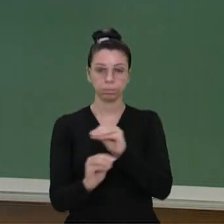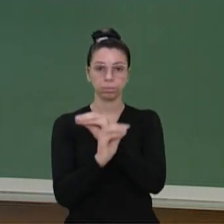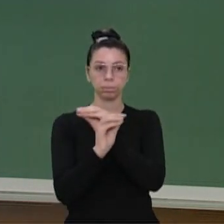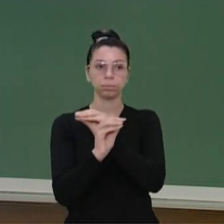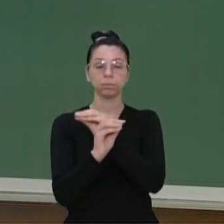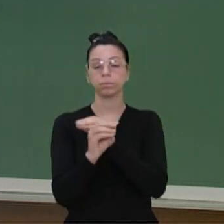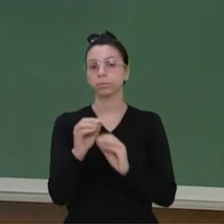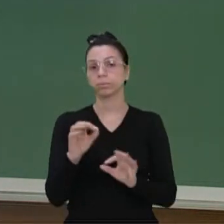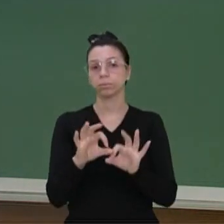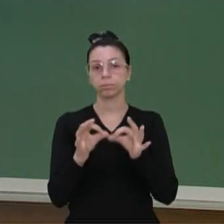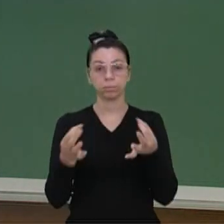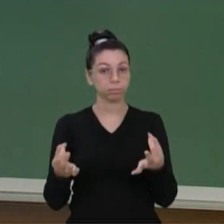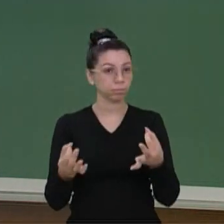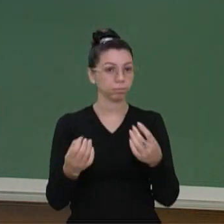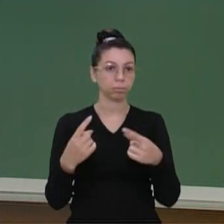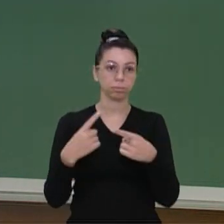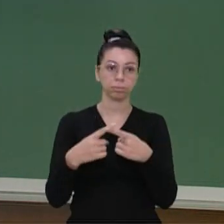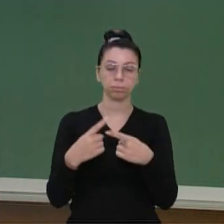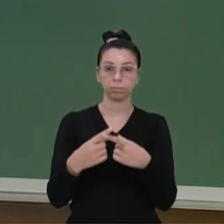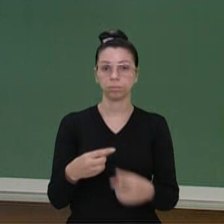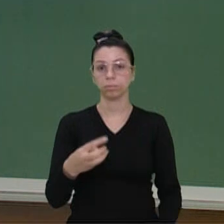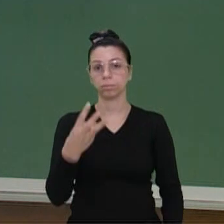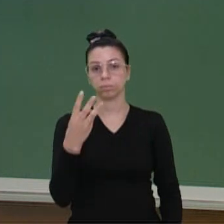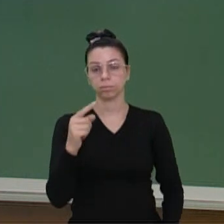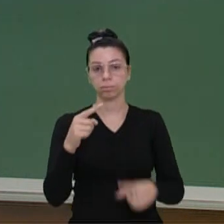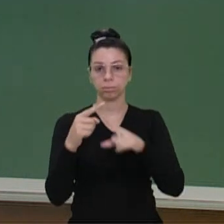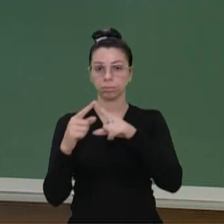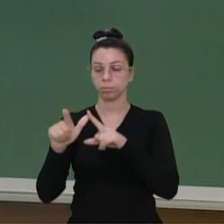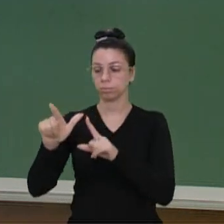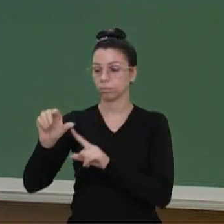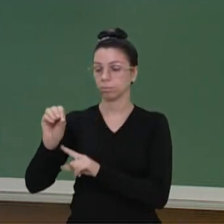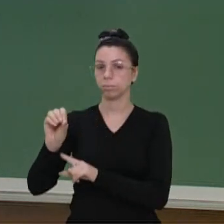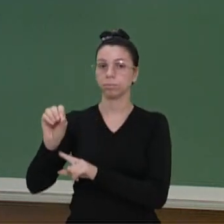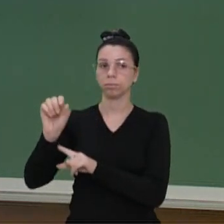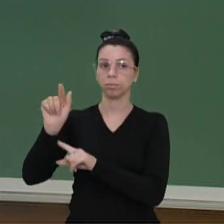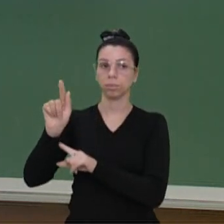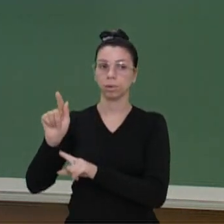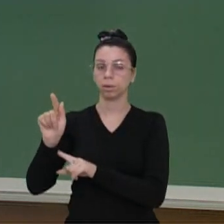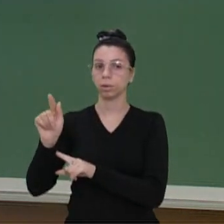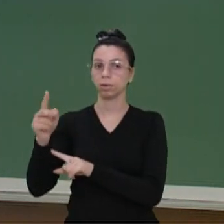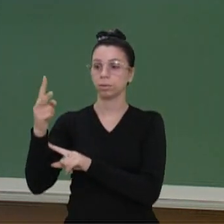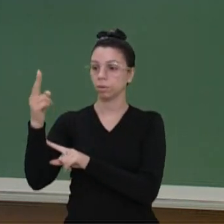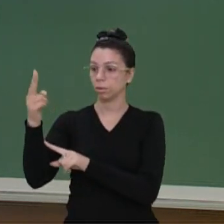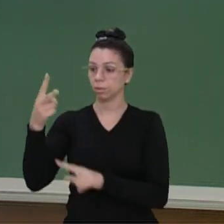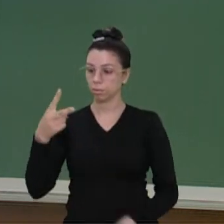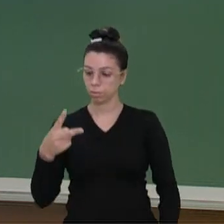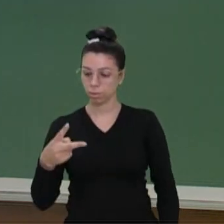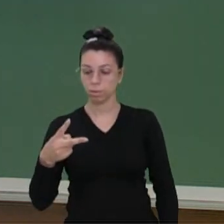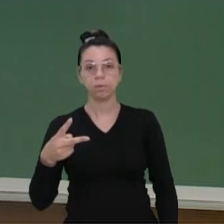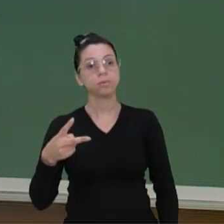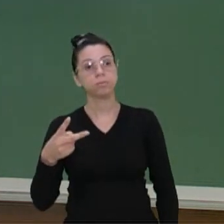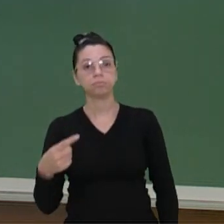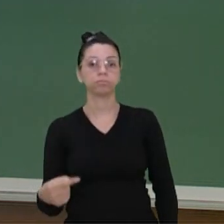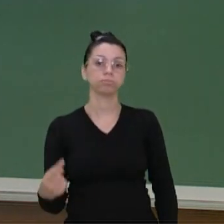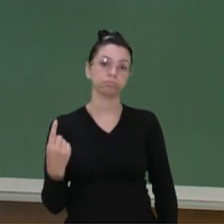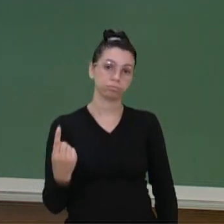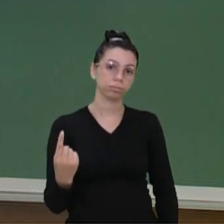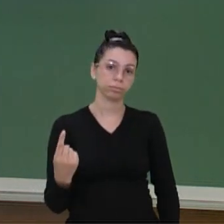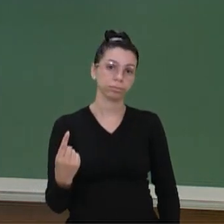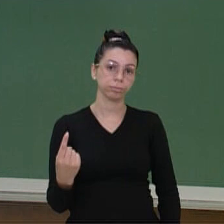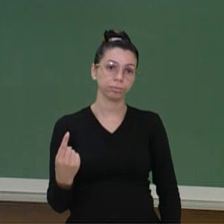facilidade. Porque 3 vezes o log de 2 na base 2, usando o caso especial, 2 na base 2, a resposta